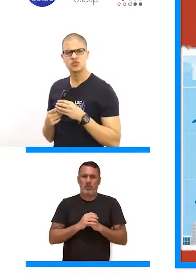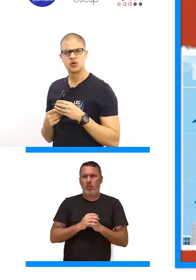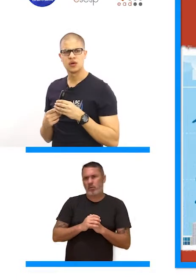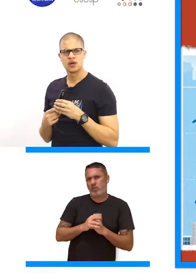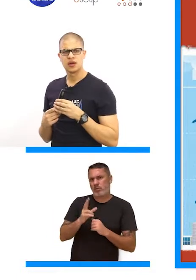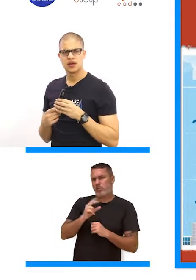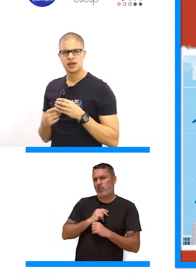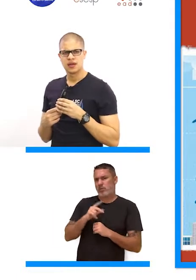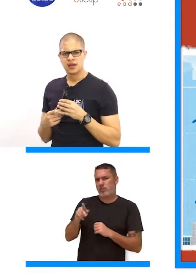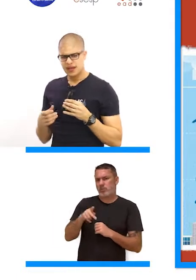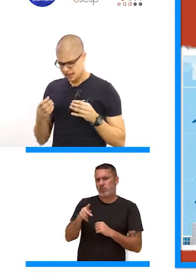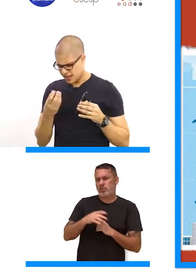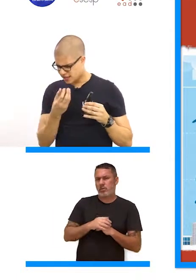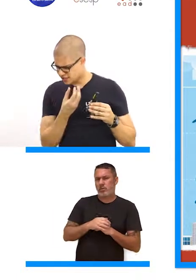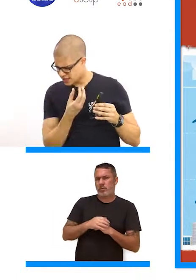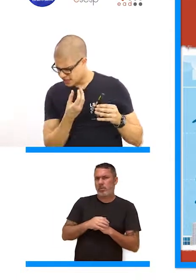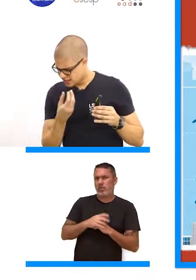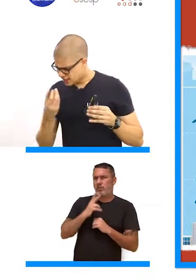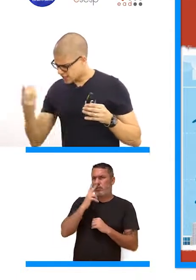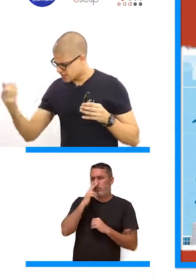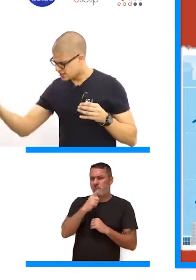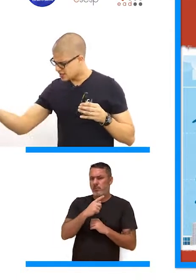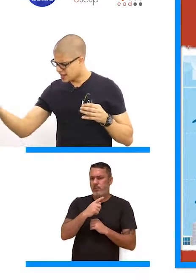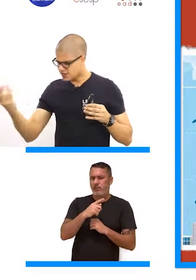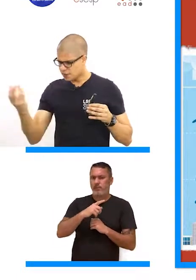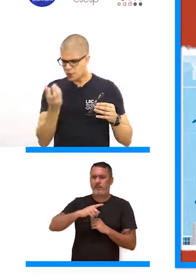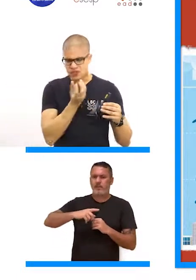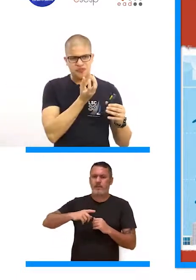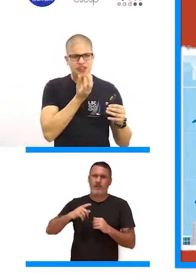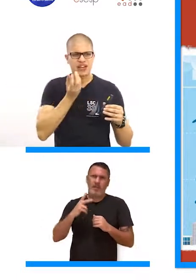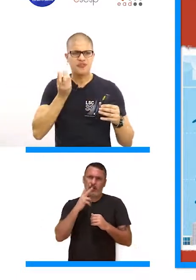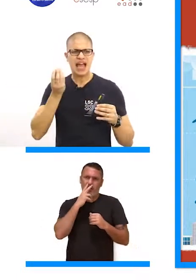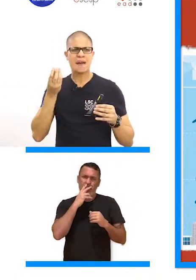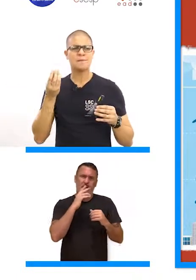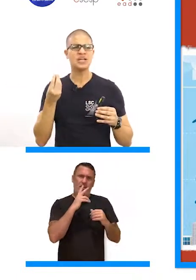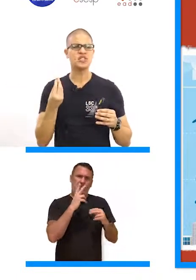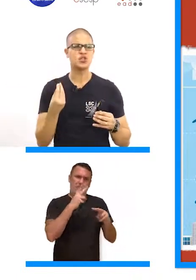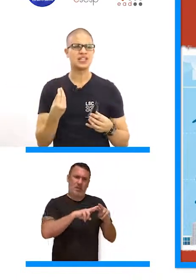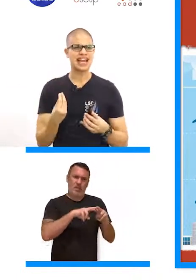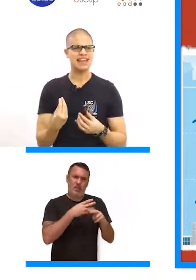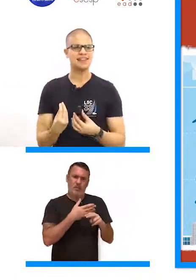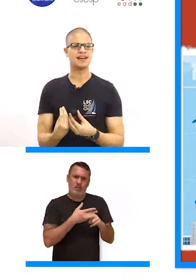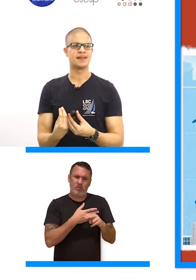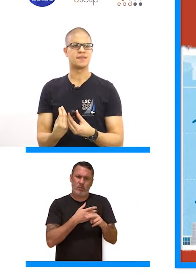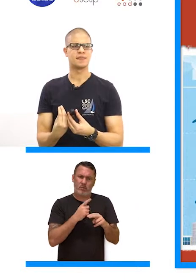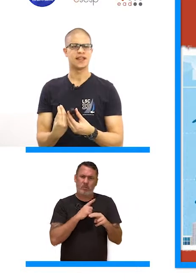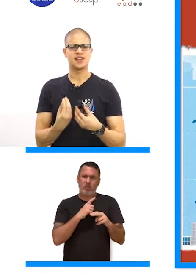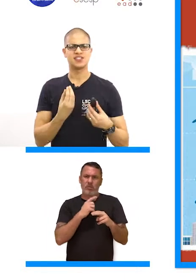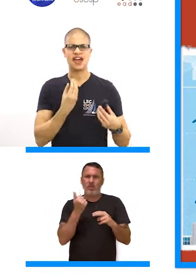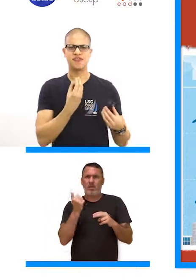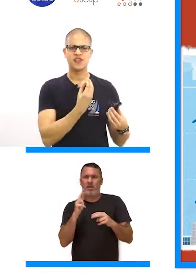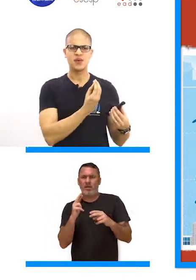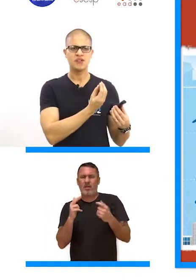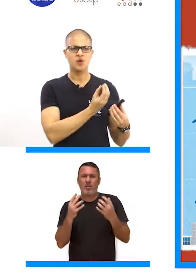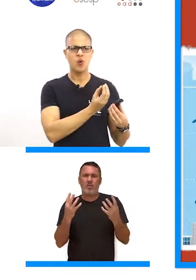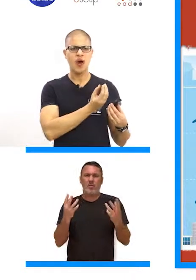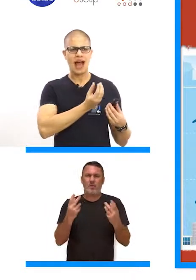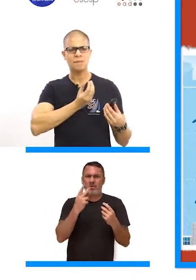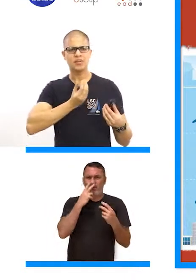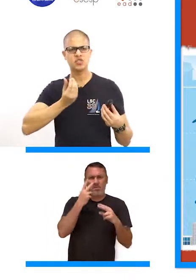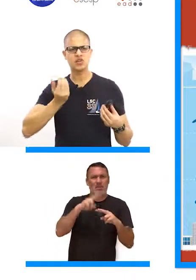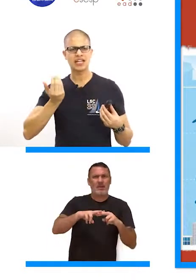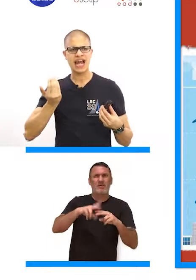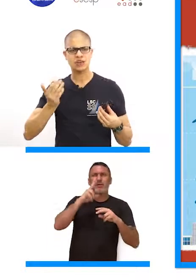Caramba, professor! Essa porção fria ela foi aprisionada. Esse ar frio ele